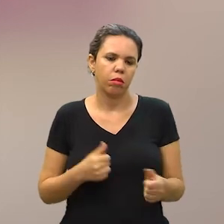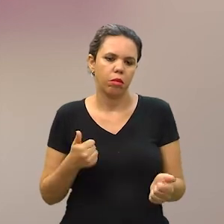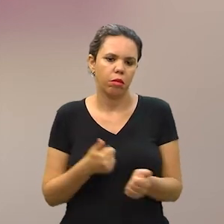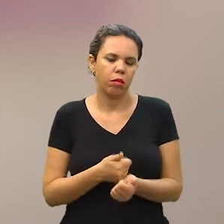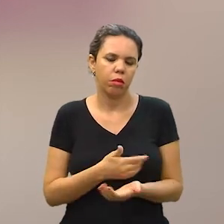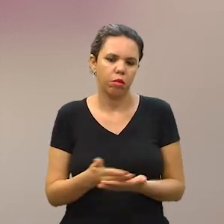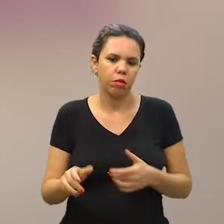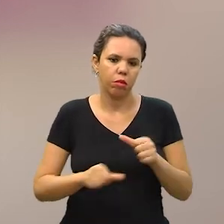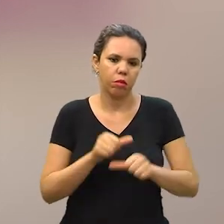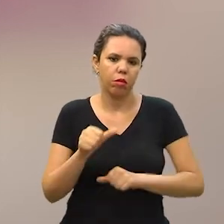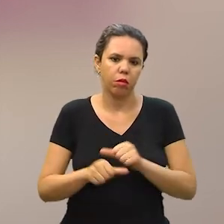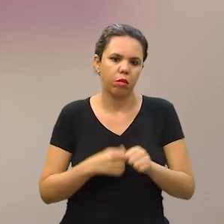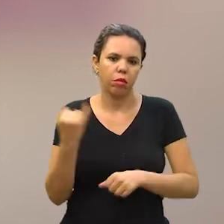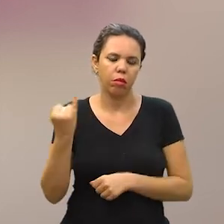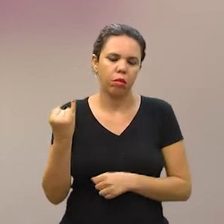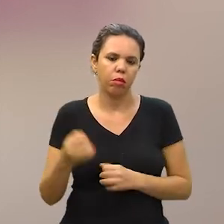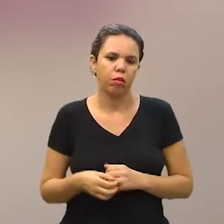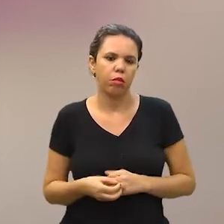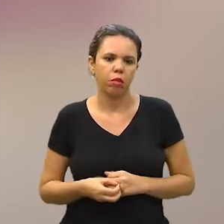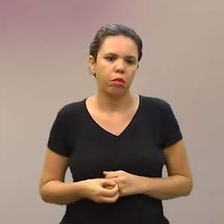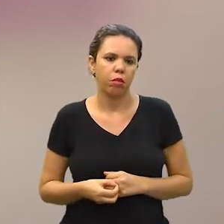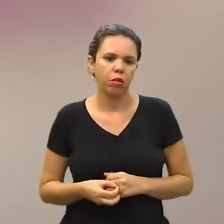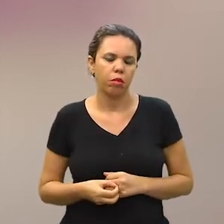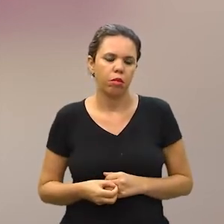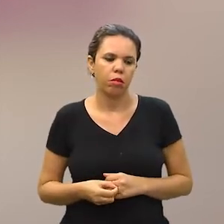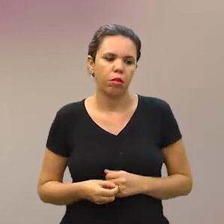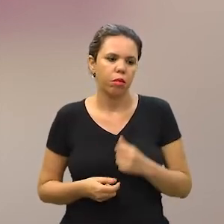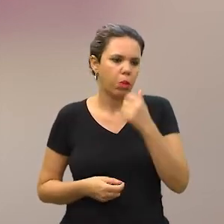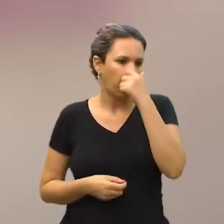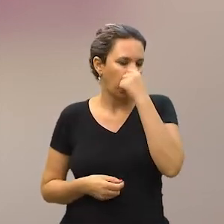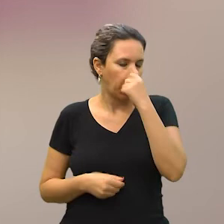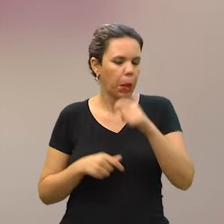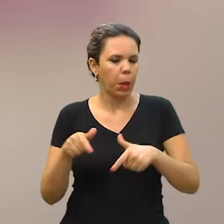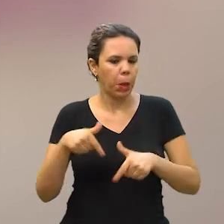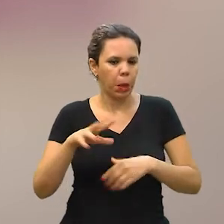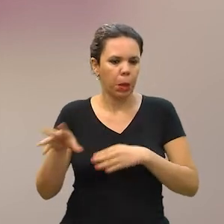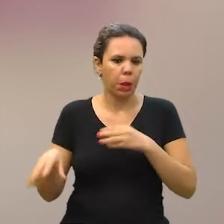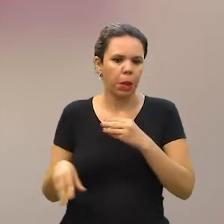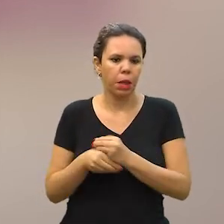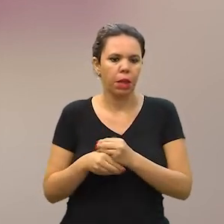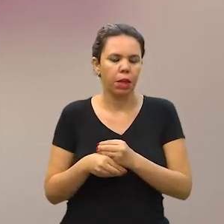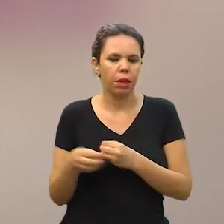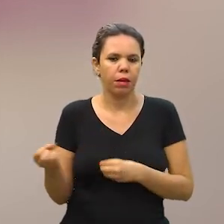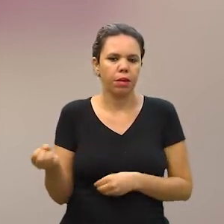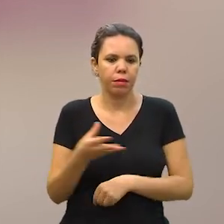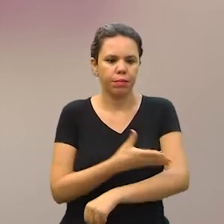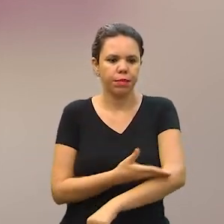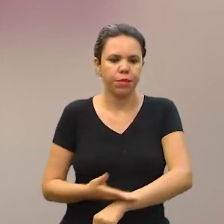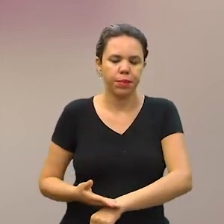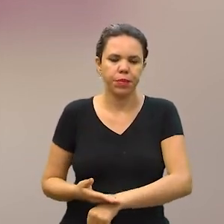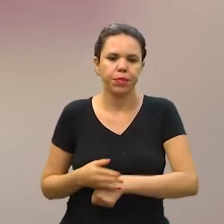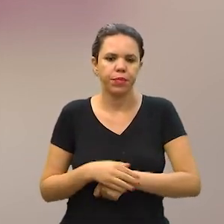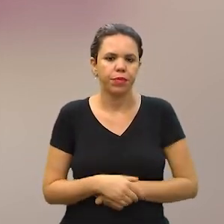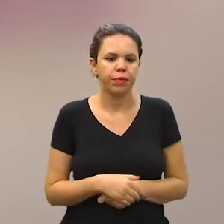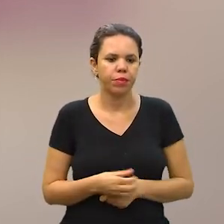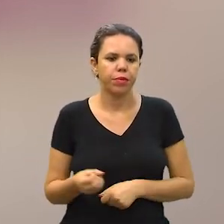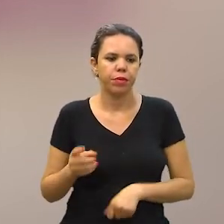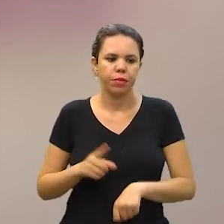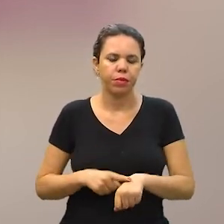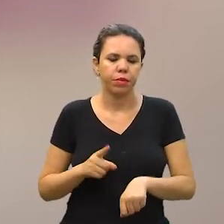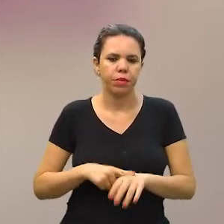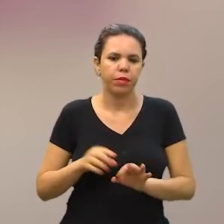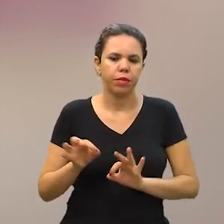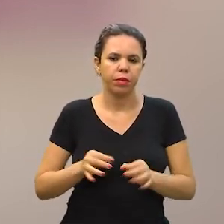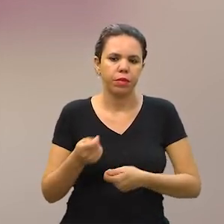gente já consegue ver mudanças bem importantes, né? Que a gente vai trabalhando assim com implementação de novos hábitos, de novos